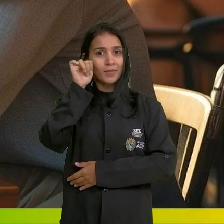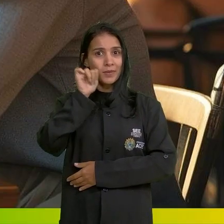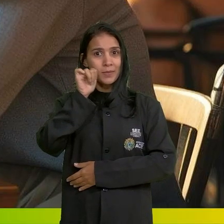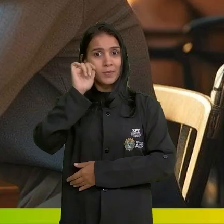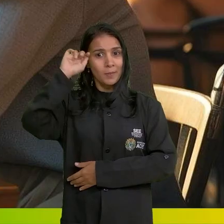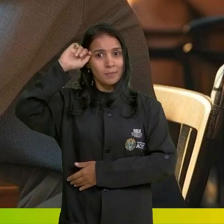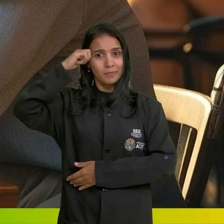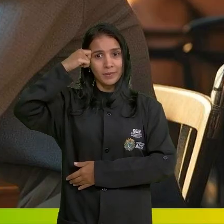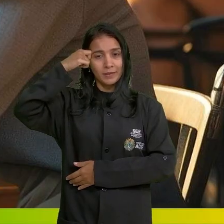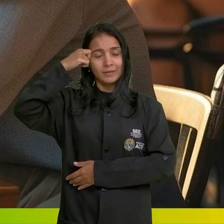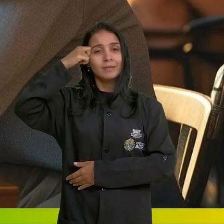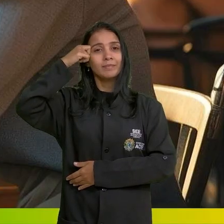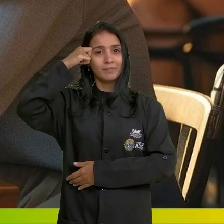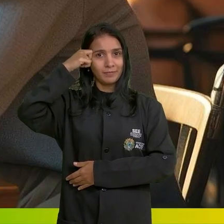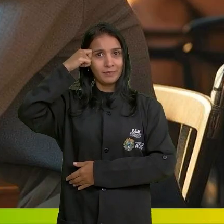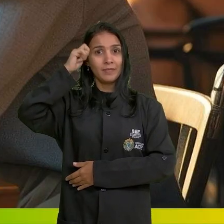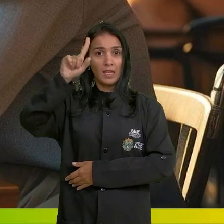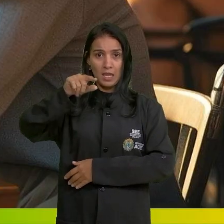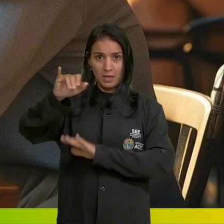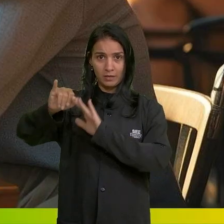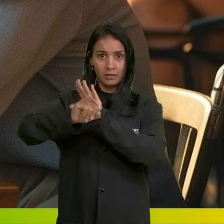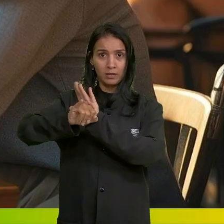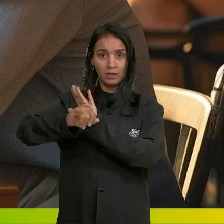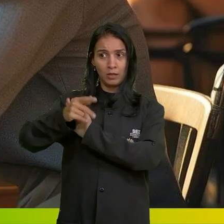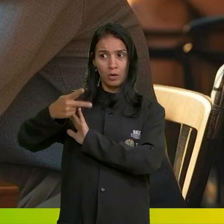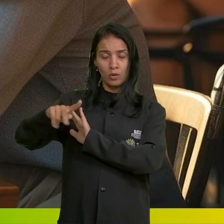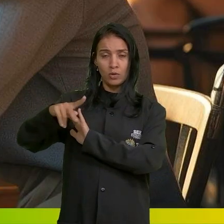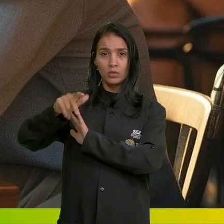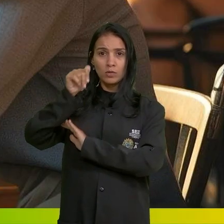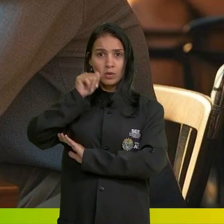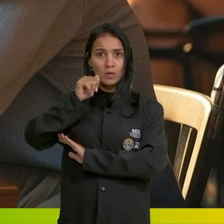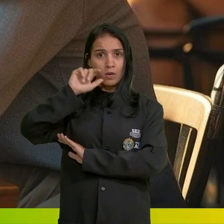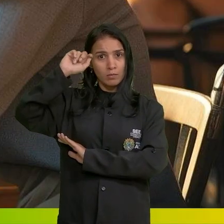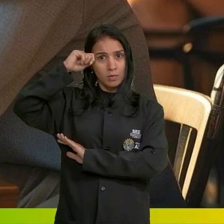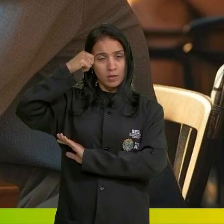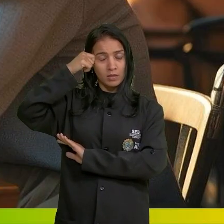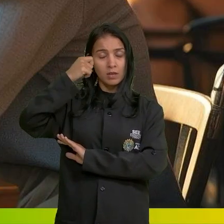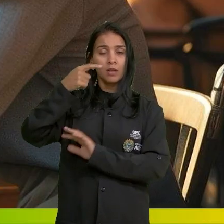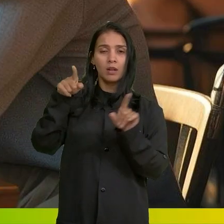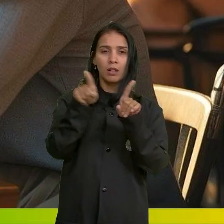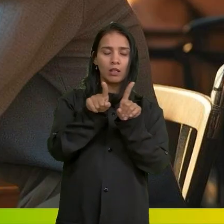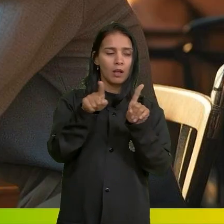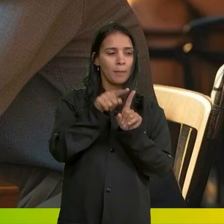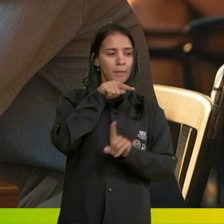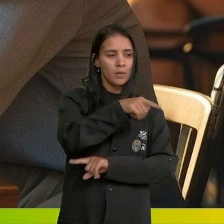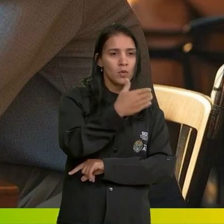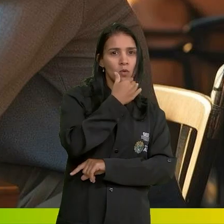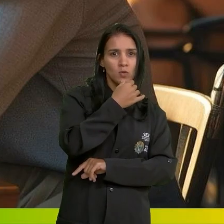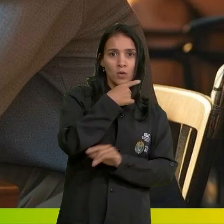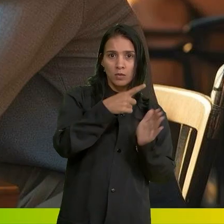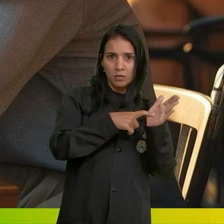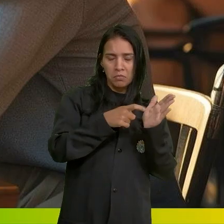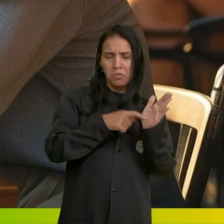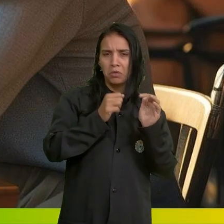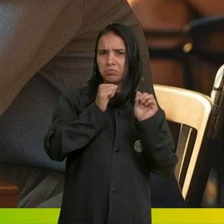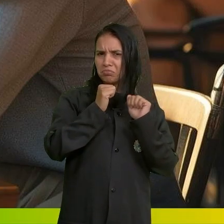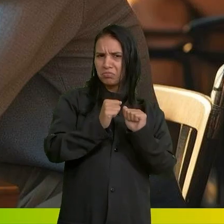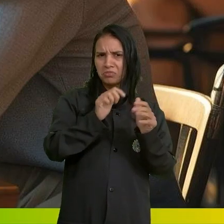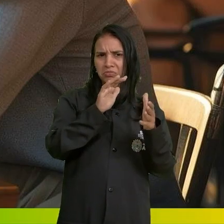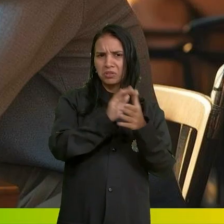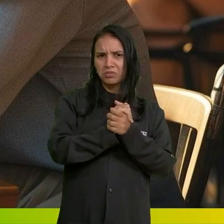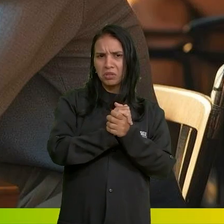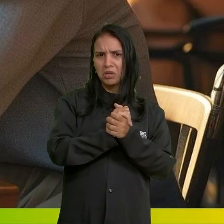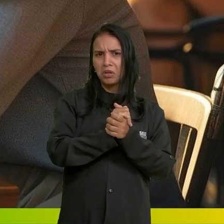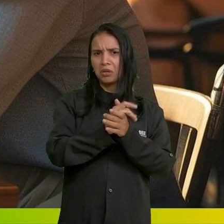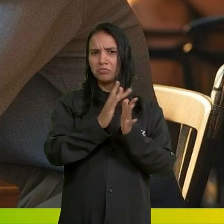a identidade dela, né? E no caso nós temos um homem branco, podem ser namorados,